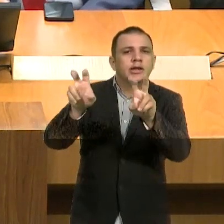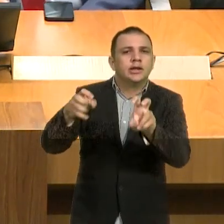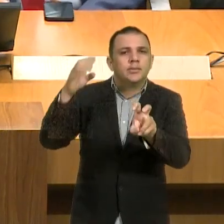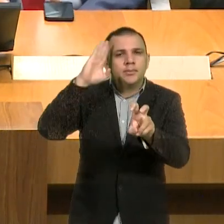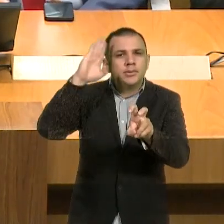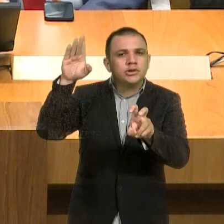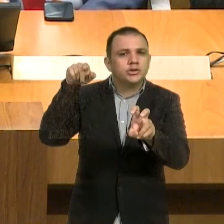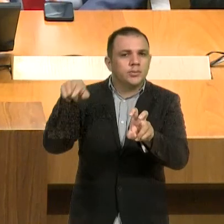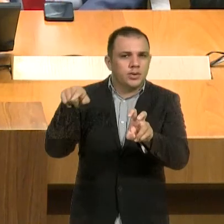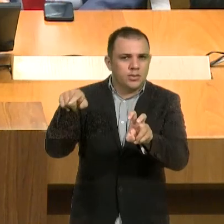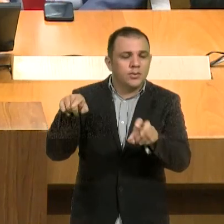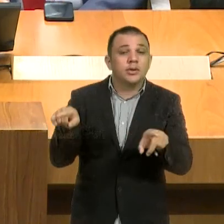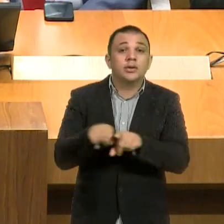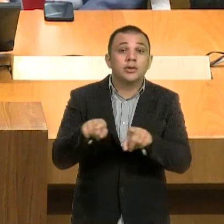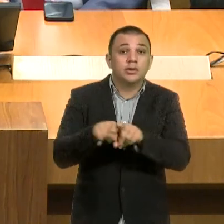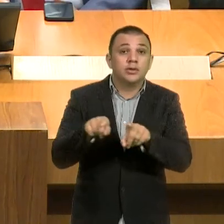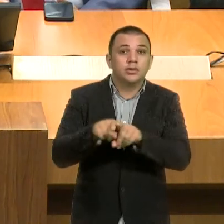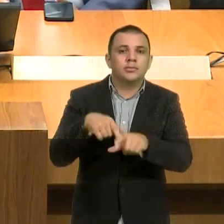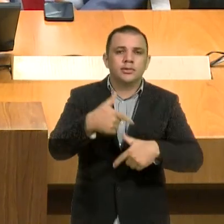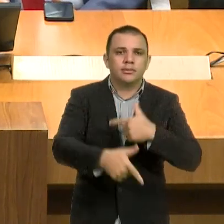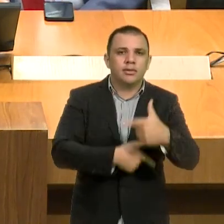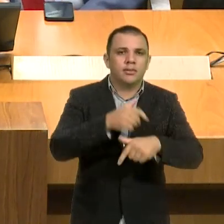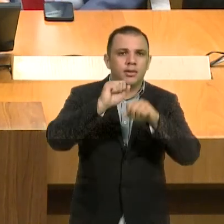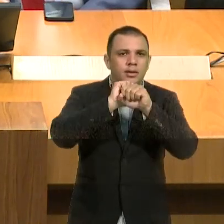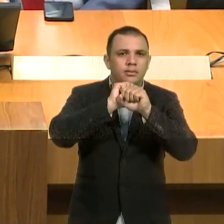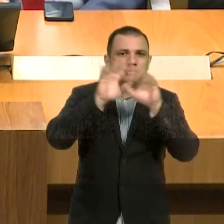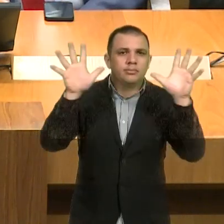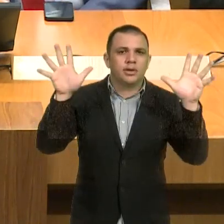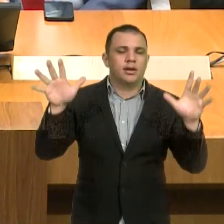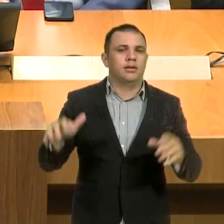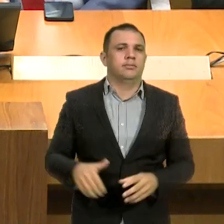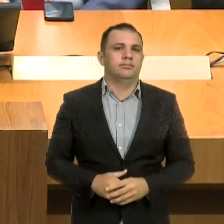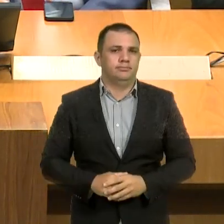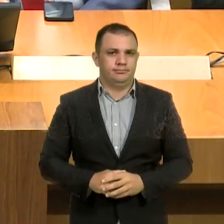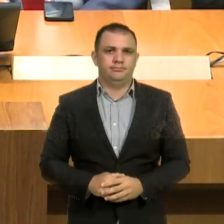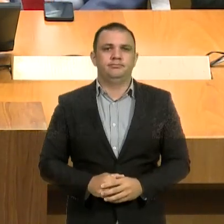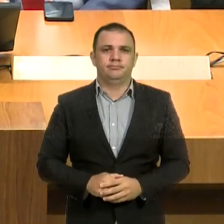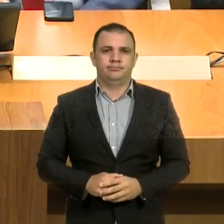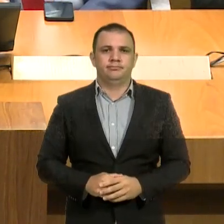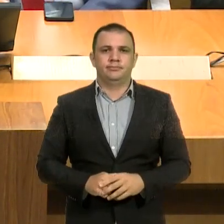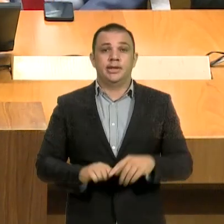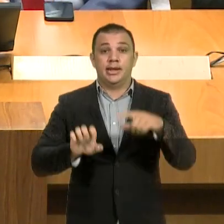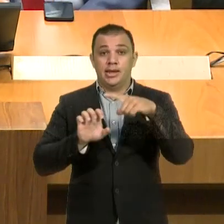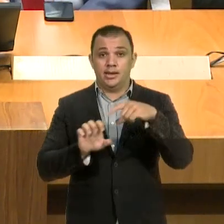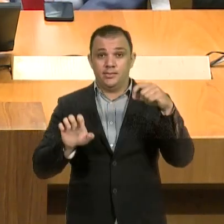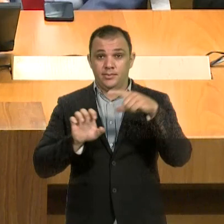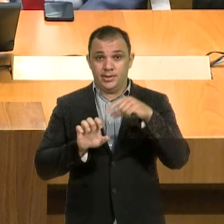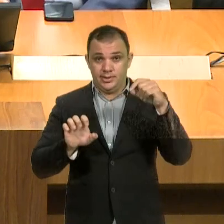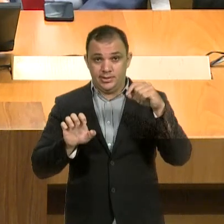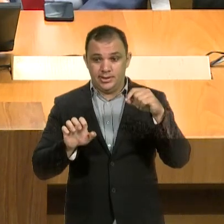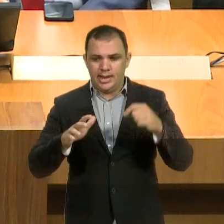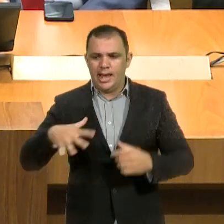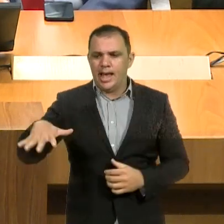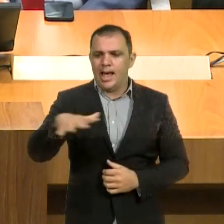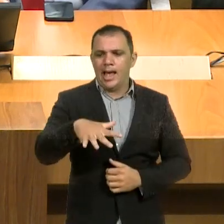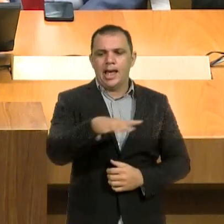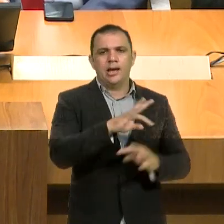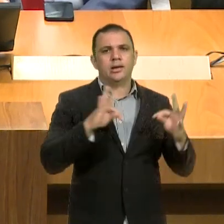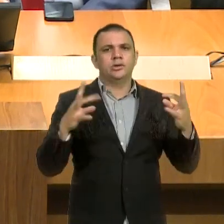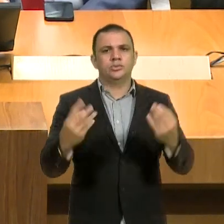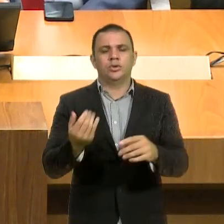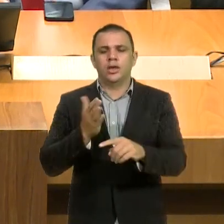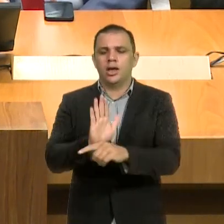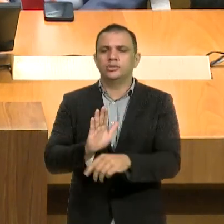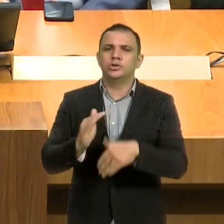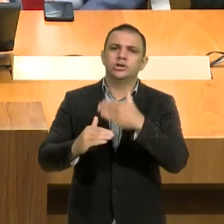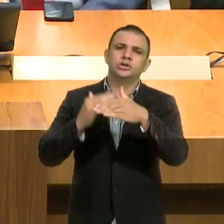sempre com transparência. O empreendedorismo em todas as áreas, o desenvolvimento do